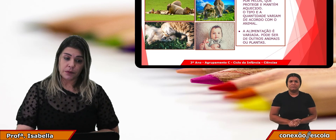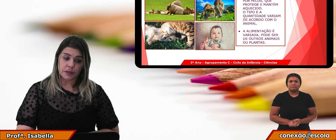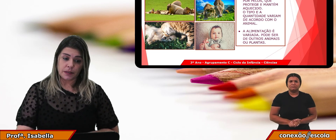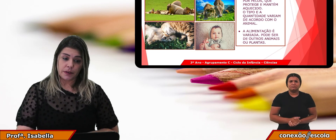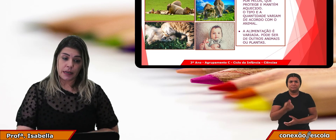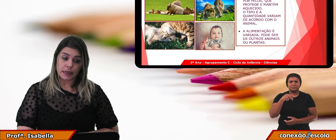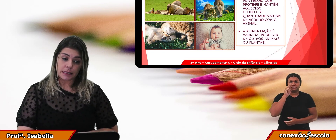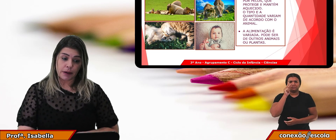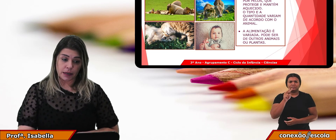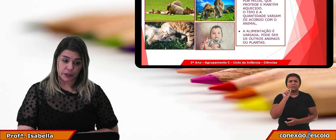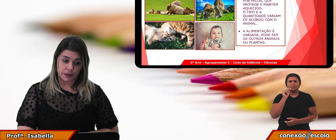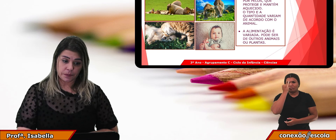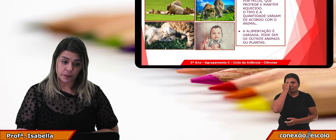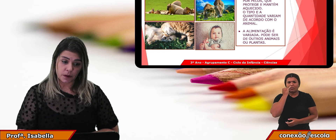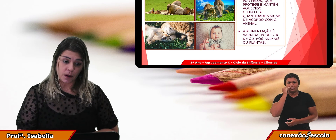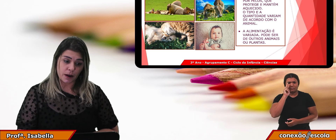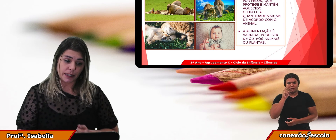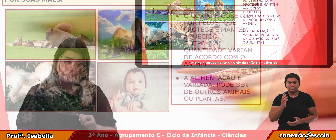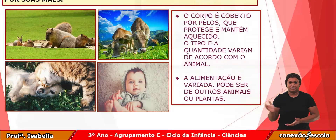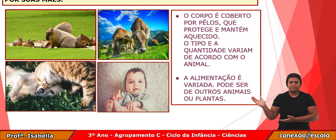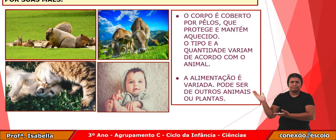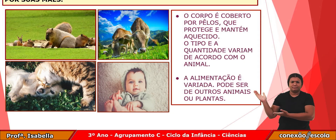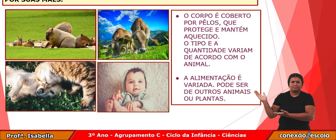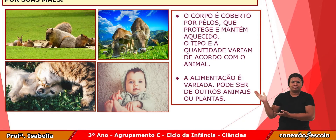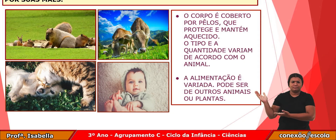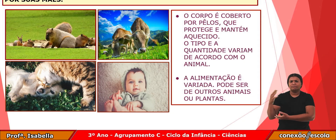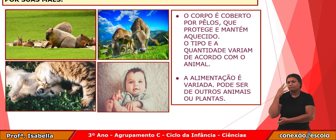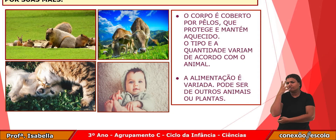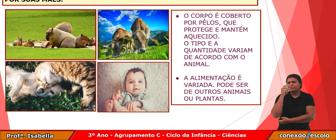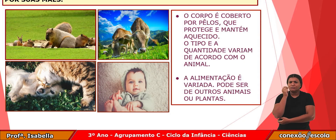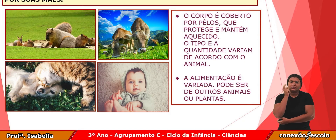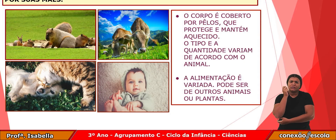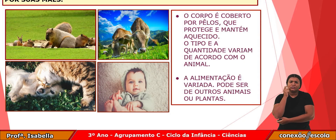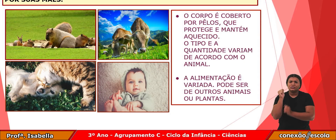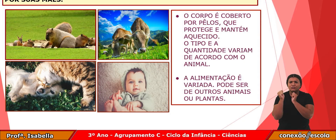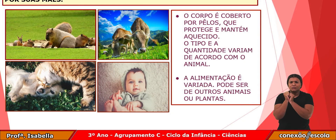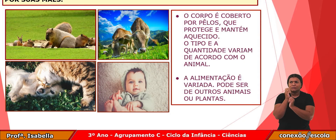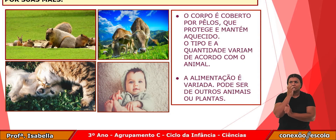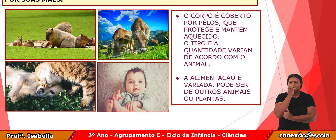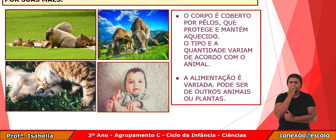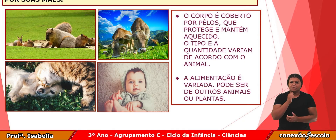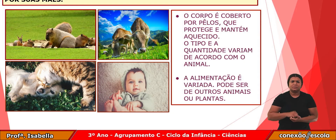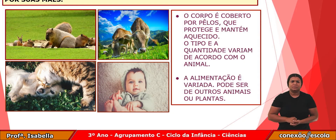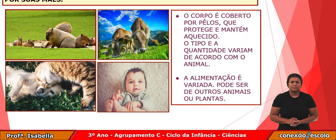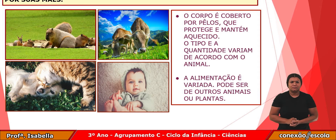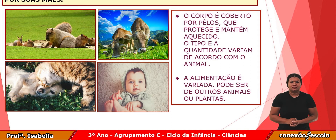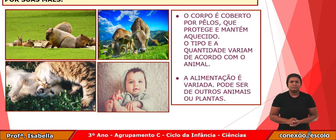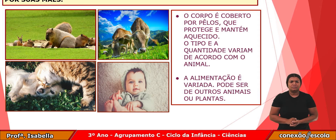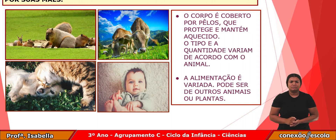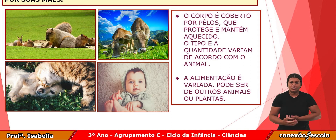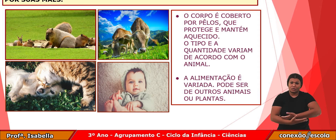Olha para vocês verem as imagens. Olha que lindo esse gatinho com esse cachorrinho.